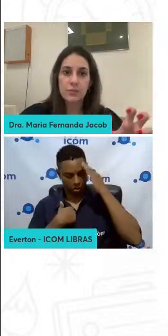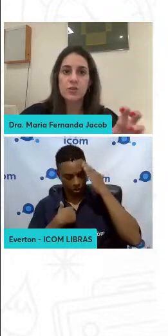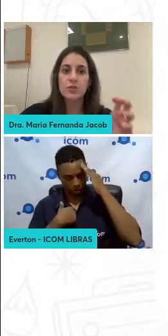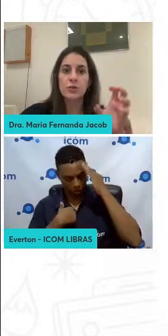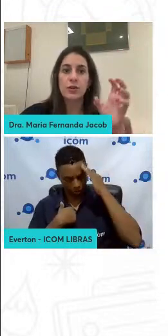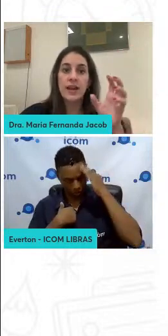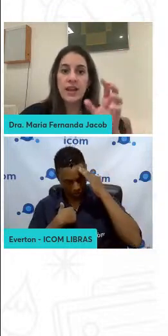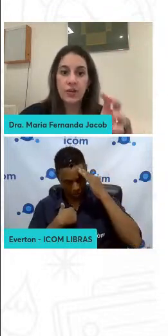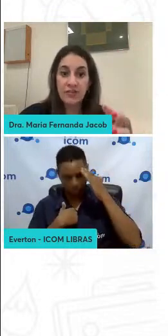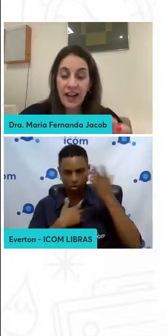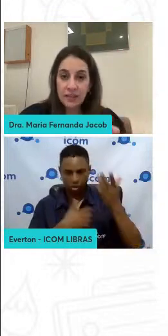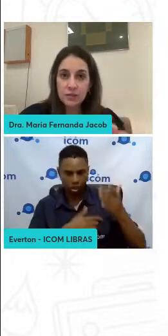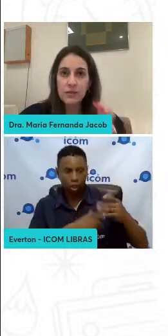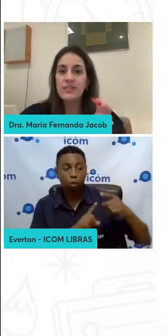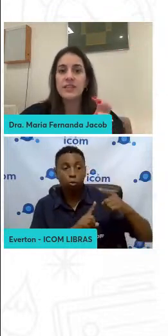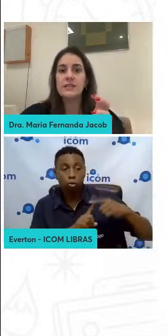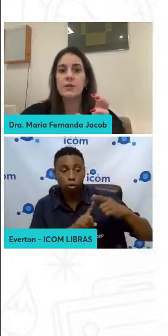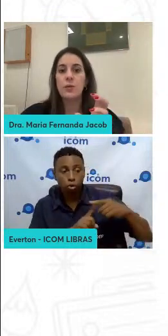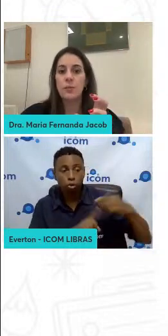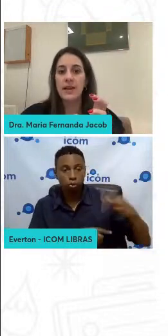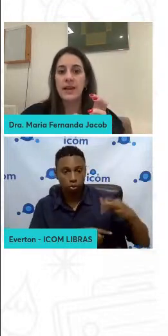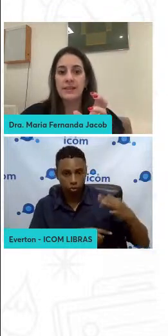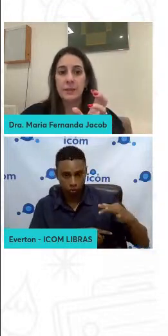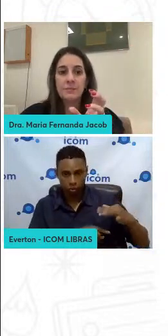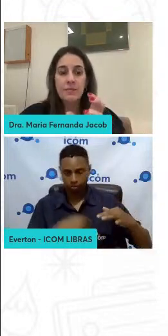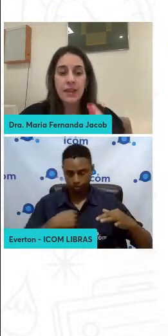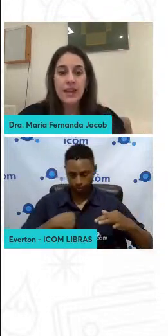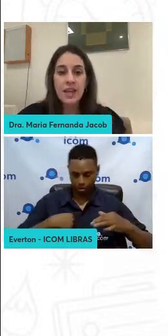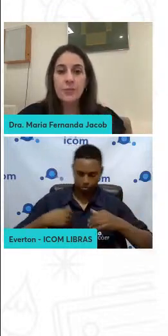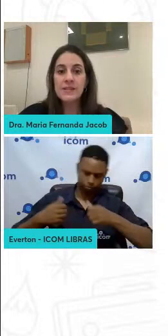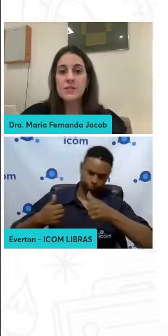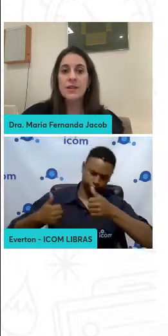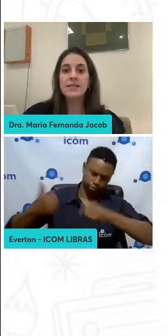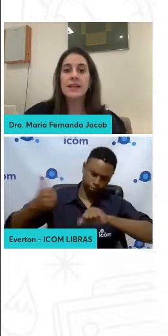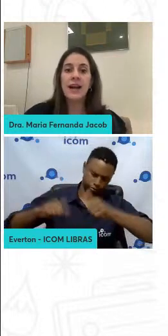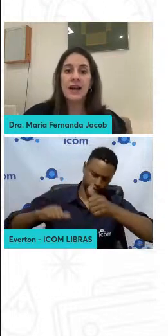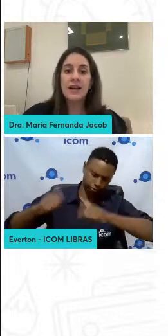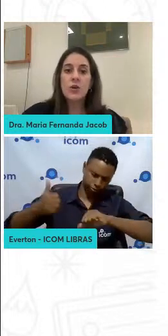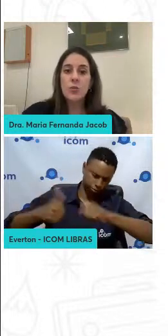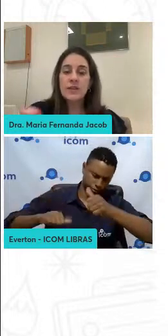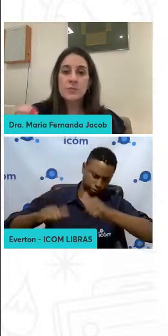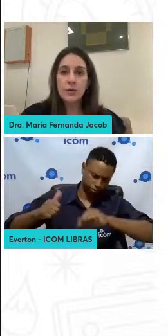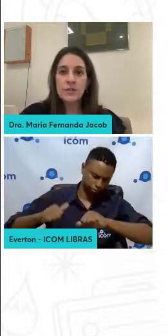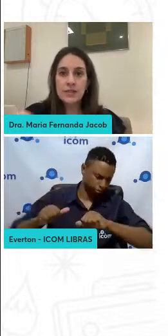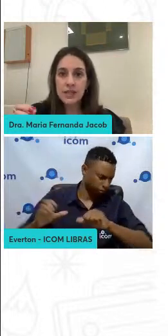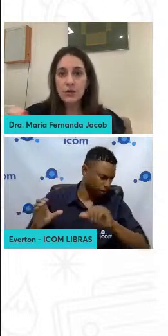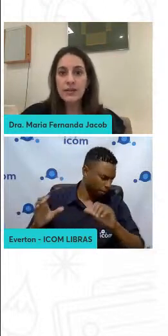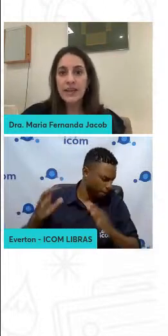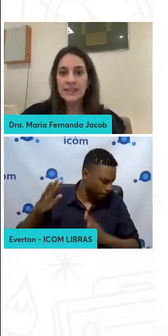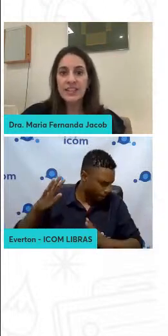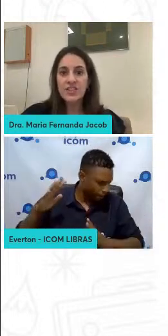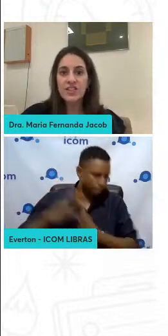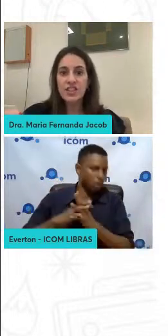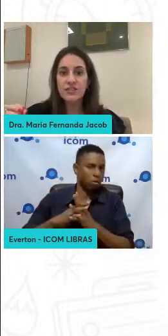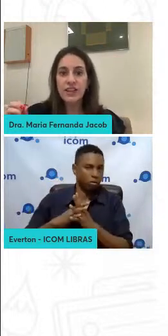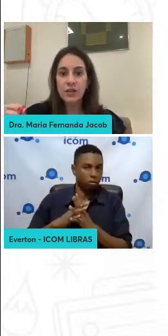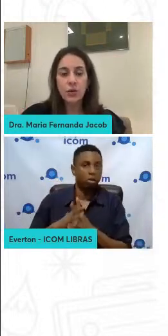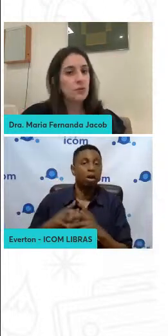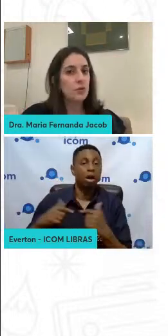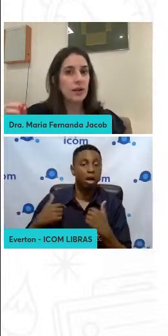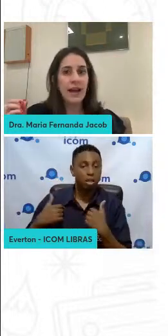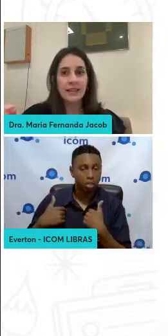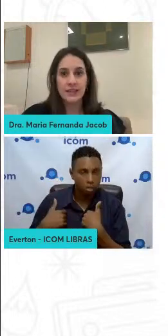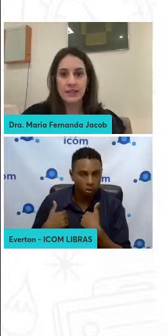desses tipos de dor, eu faço uma avaliação completa, eu preciso entrar com uma exposição gradativa